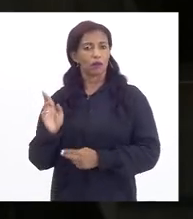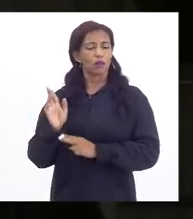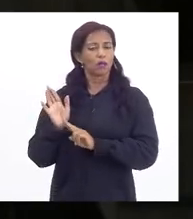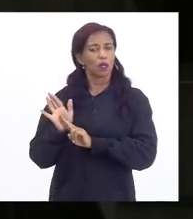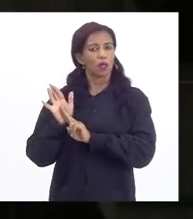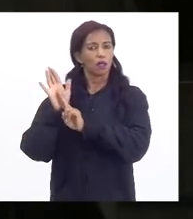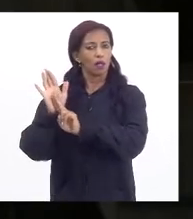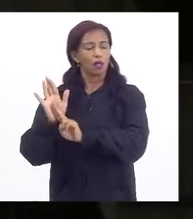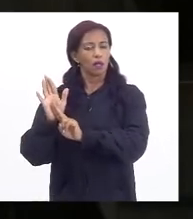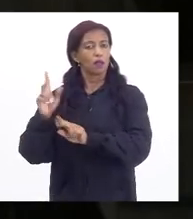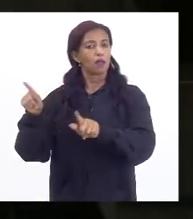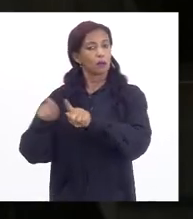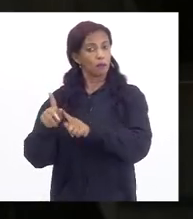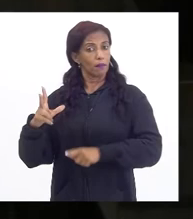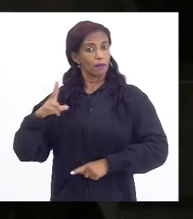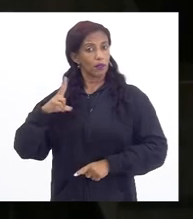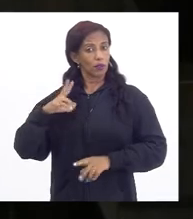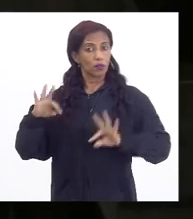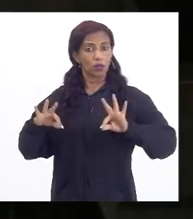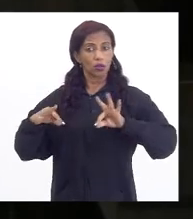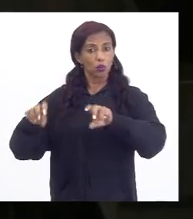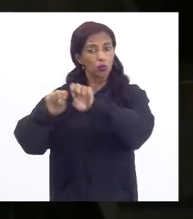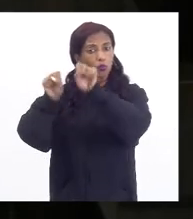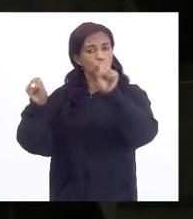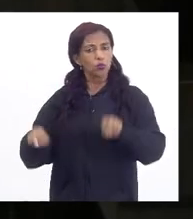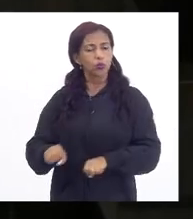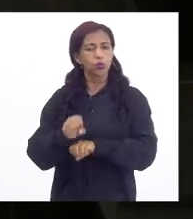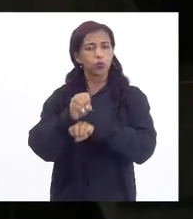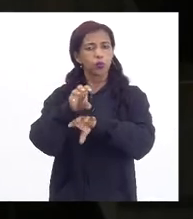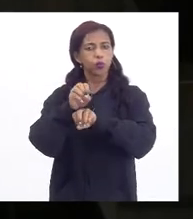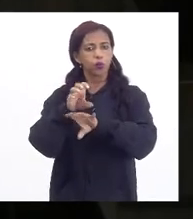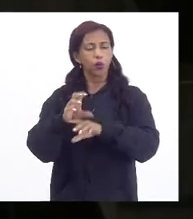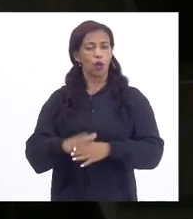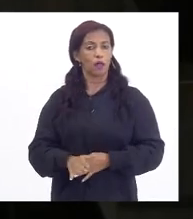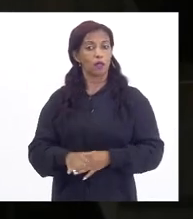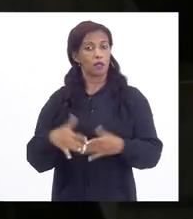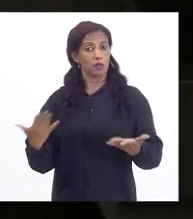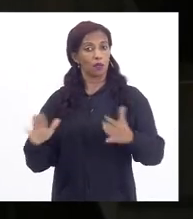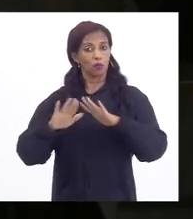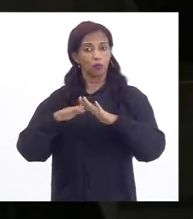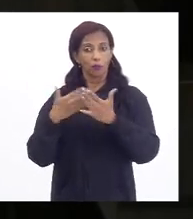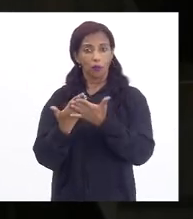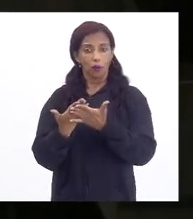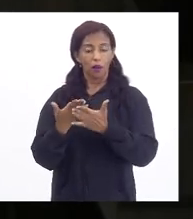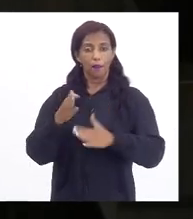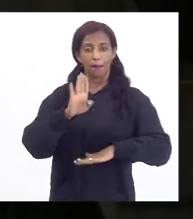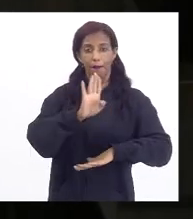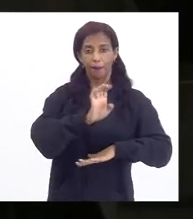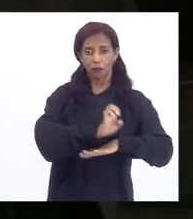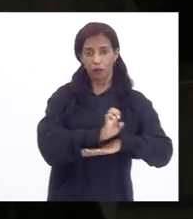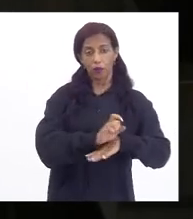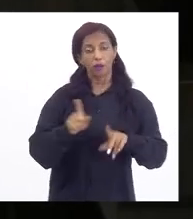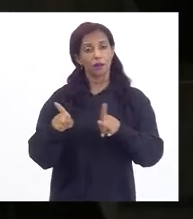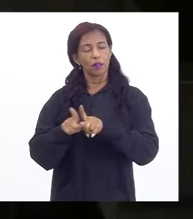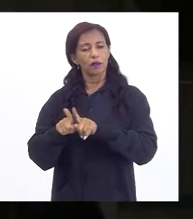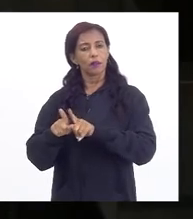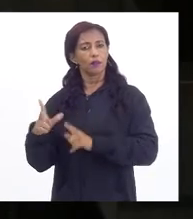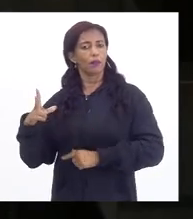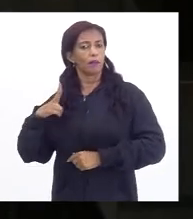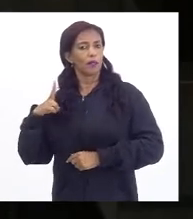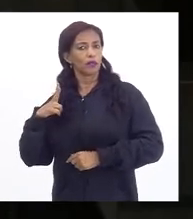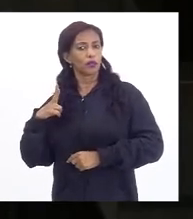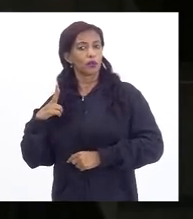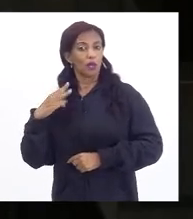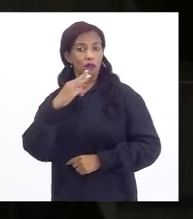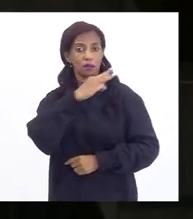das escolas particulares, que é todo o sistema de ensino, Luiz Paulo. São as escolas estaduais e também as escolas particulares de ensino médio. E não